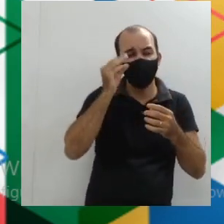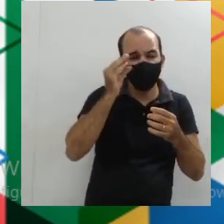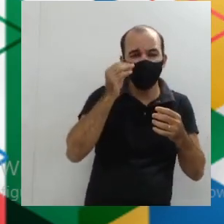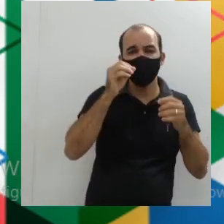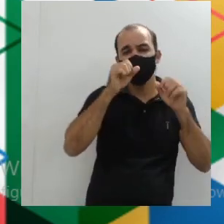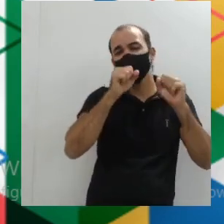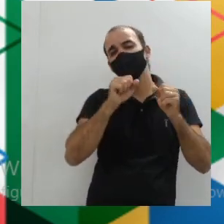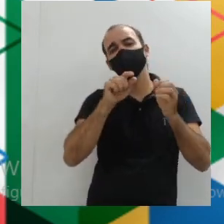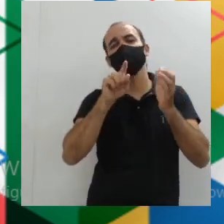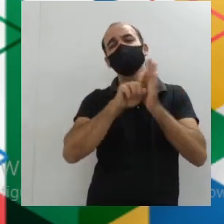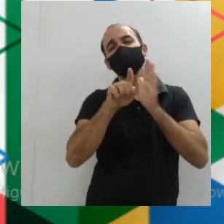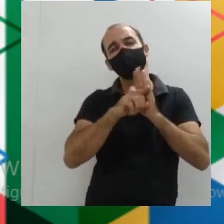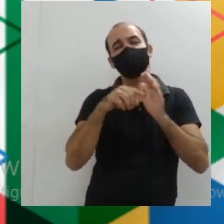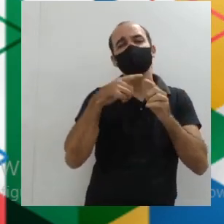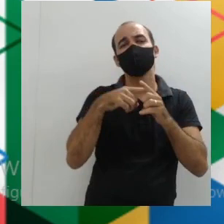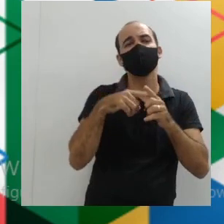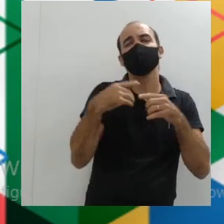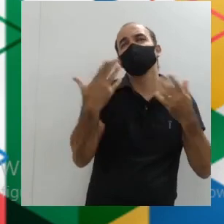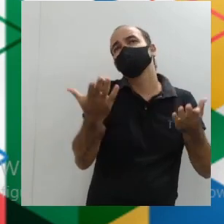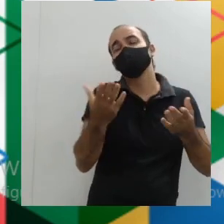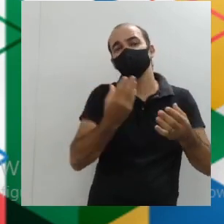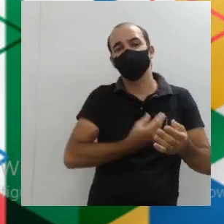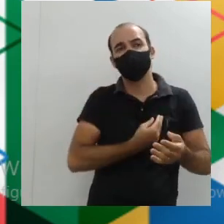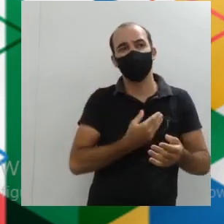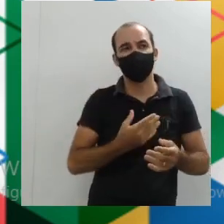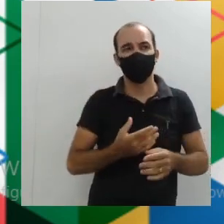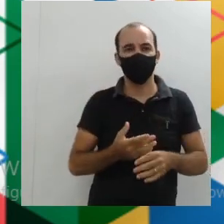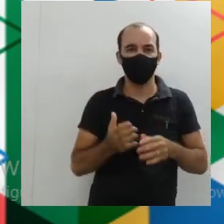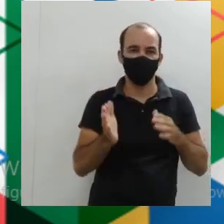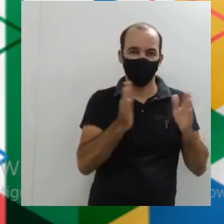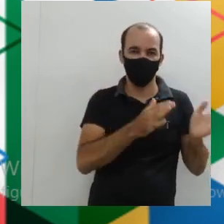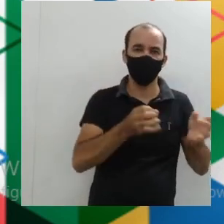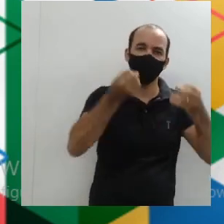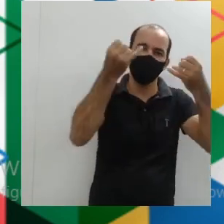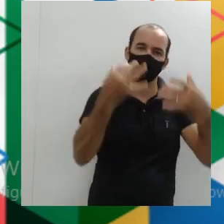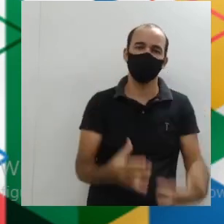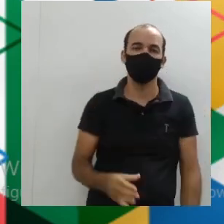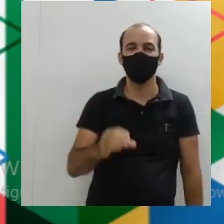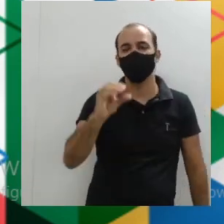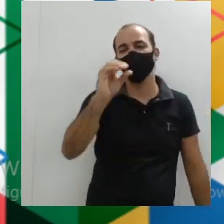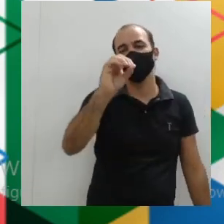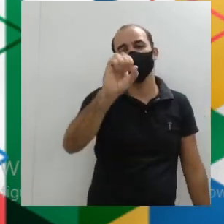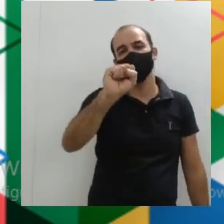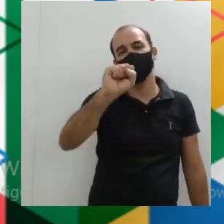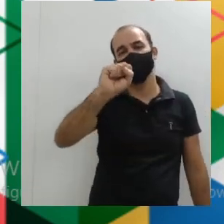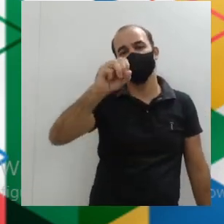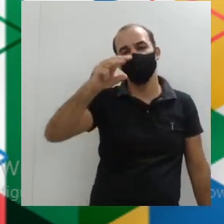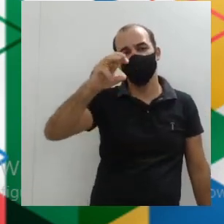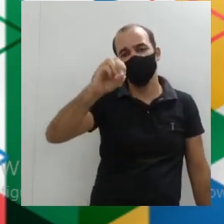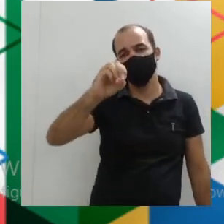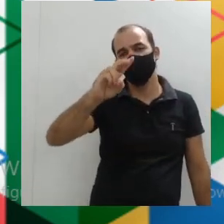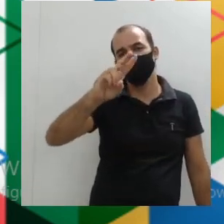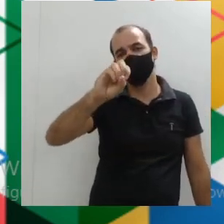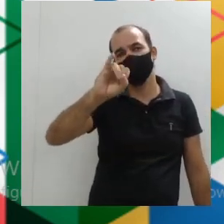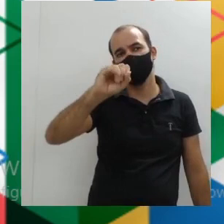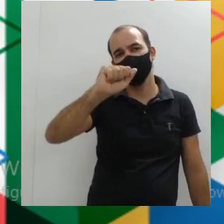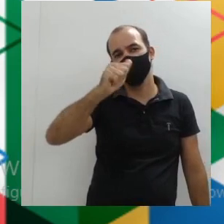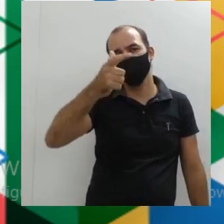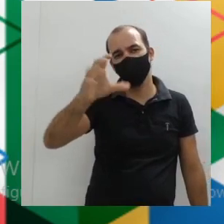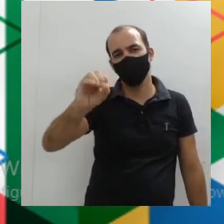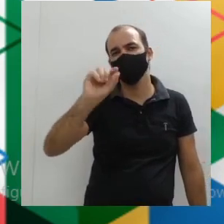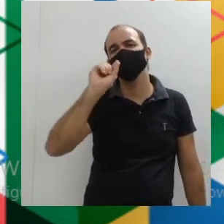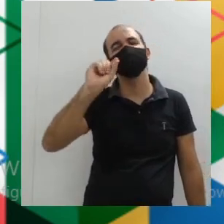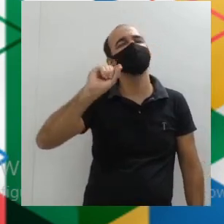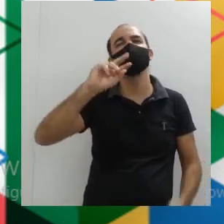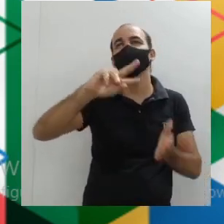aprender agora, tá bom? O que é cosmovisão? O que é uma cosmovisão? Primeira coisa que a gente precisa entender que, como a